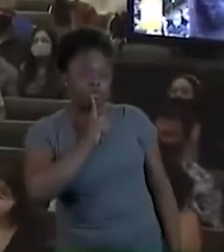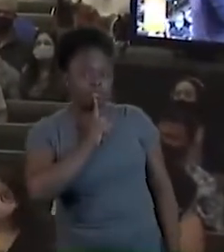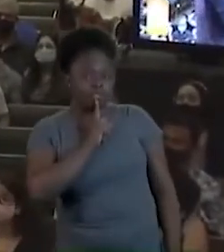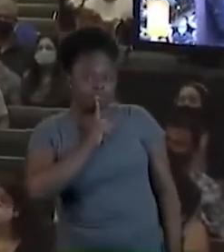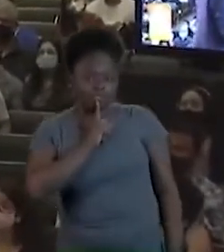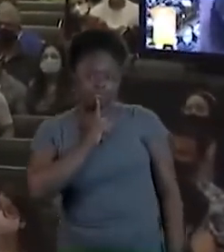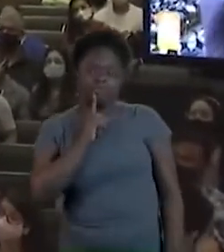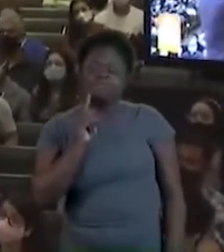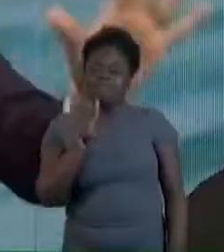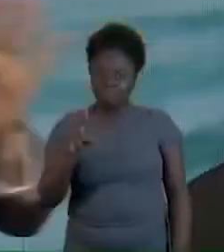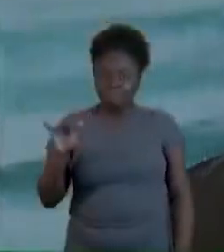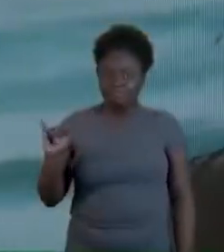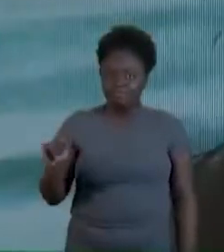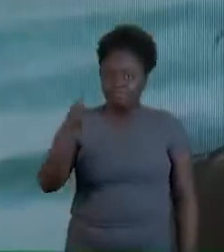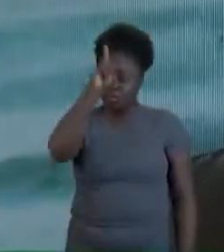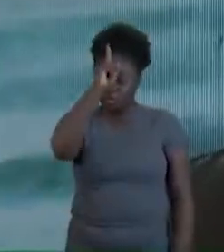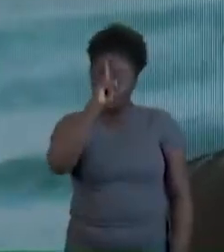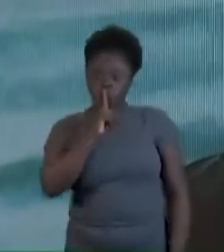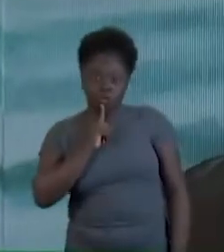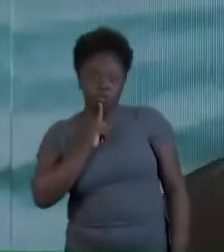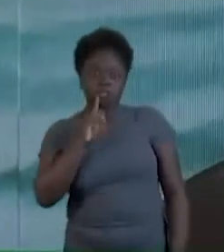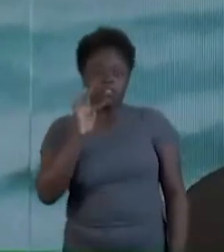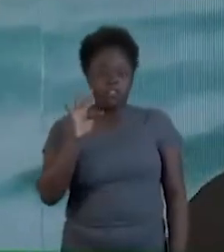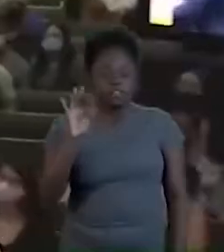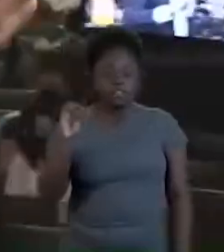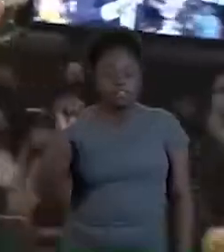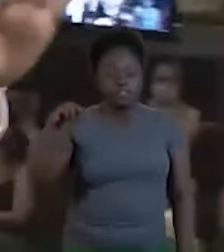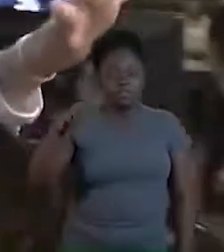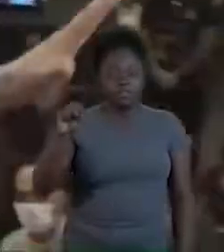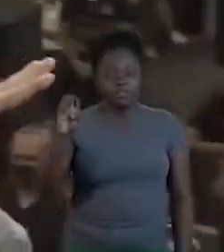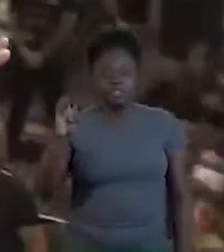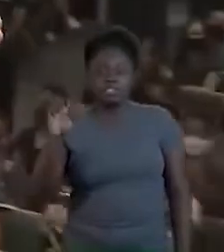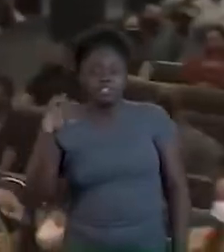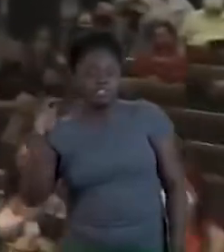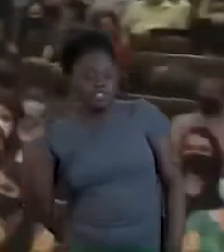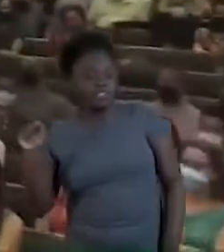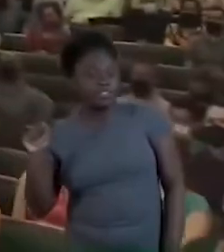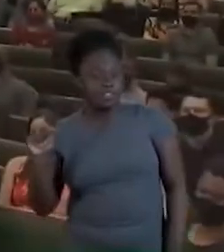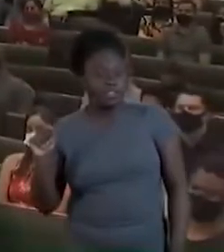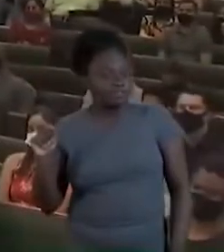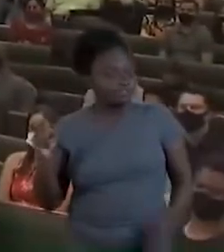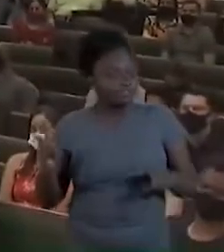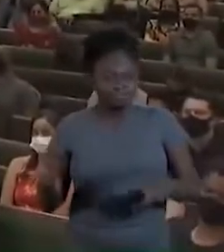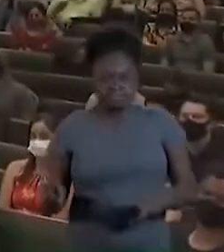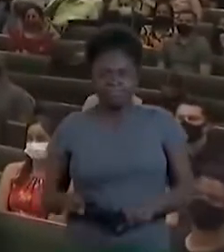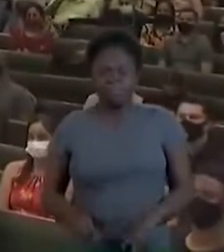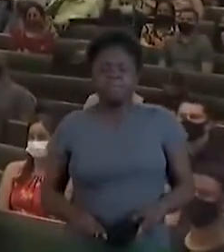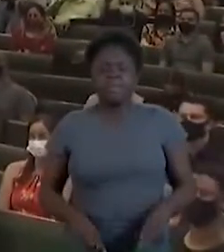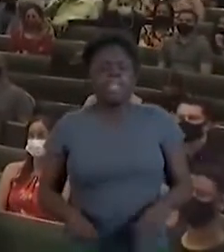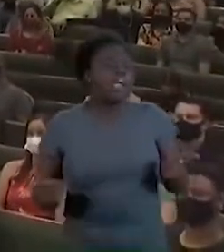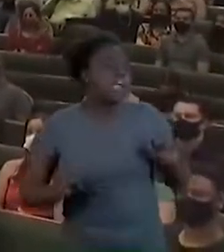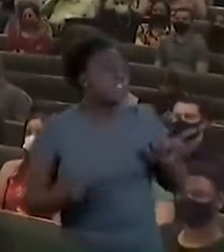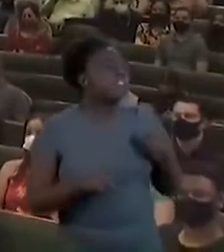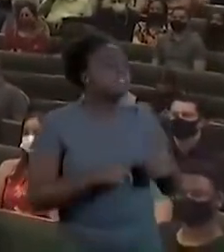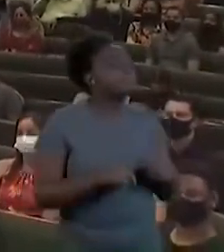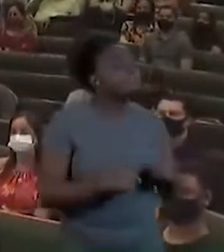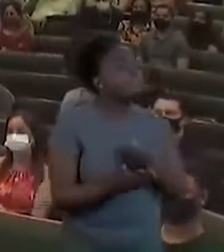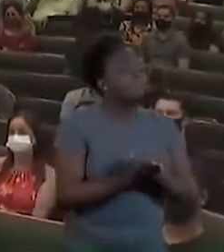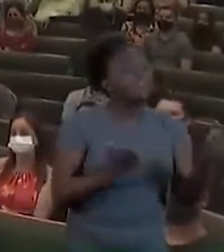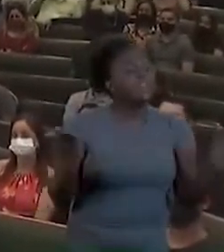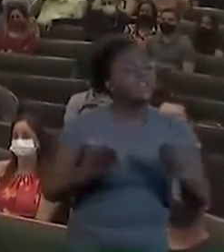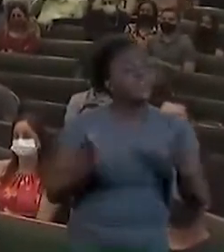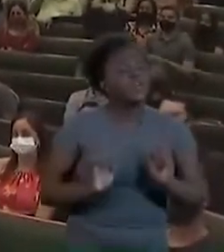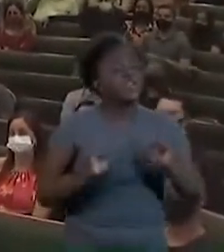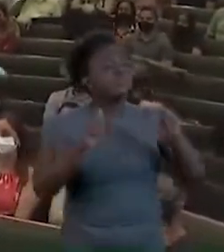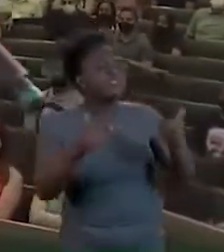Vai ser loura Fonseca do mesmo jeito. Vai ser loura Bragança. Ah não, mas é porque eu entrei agora para fazer